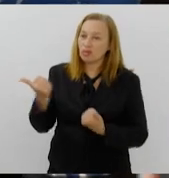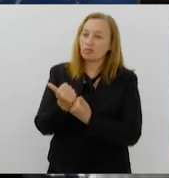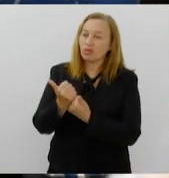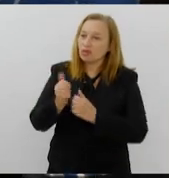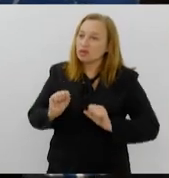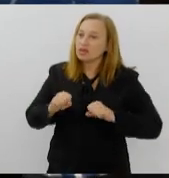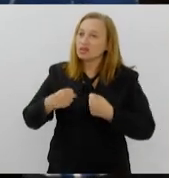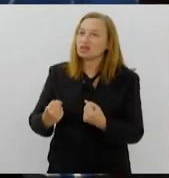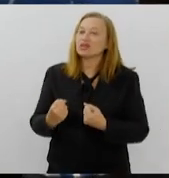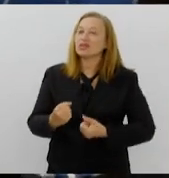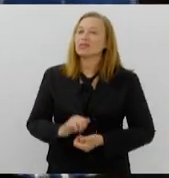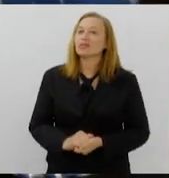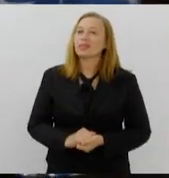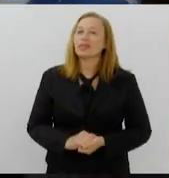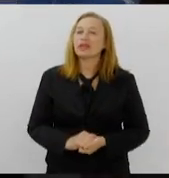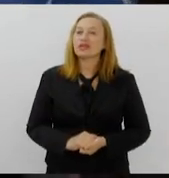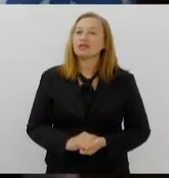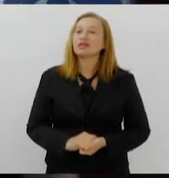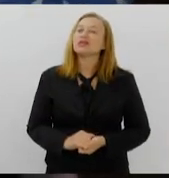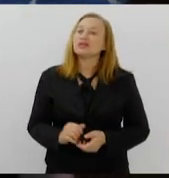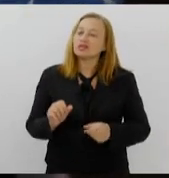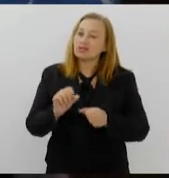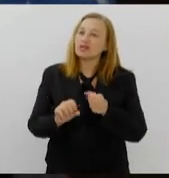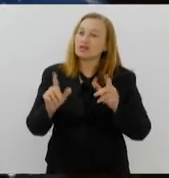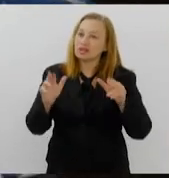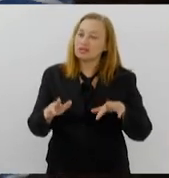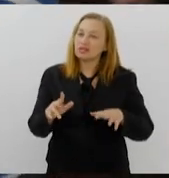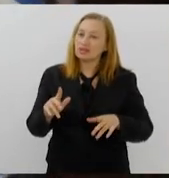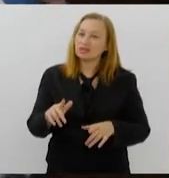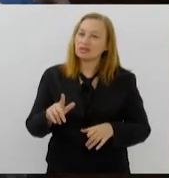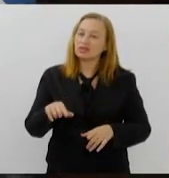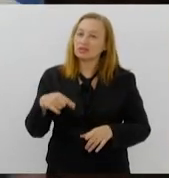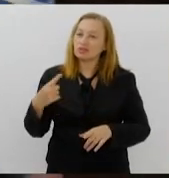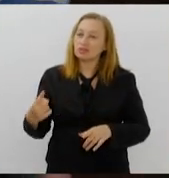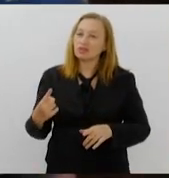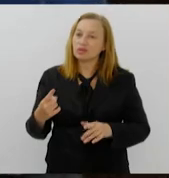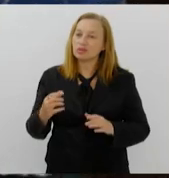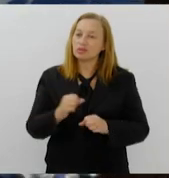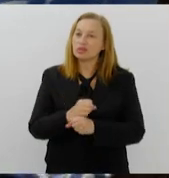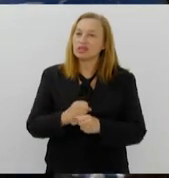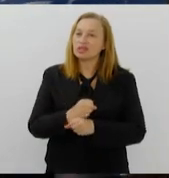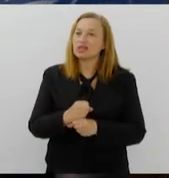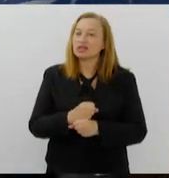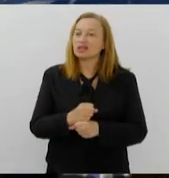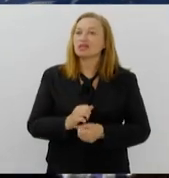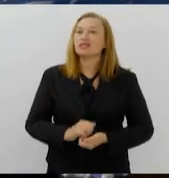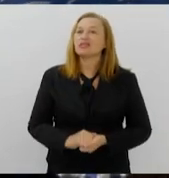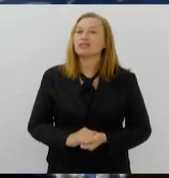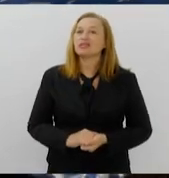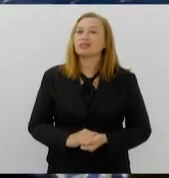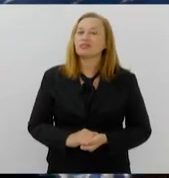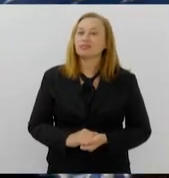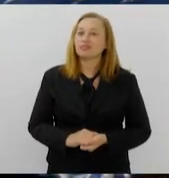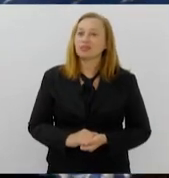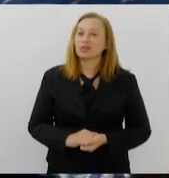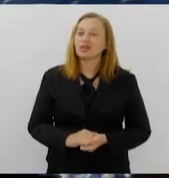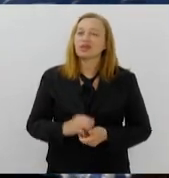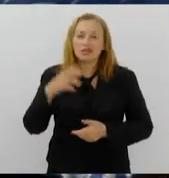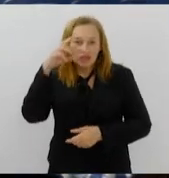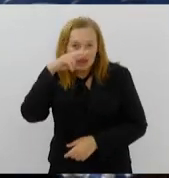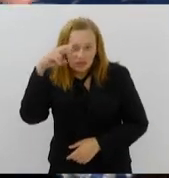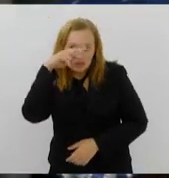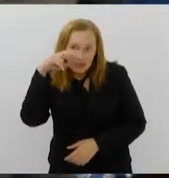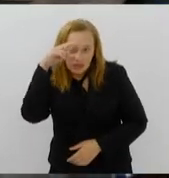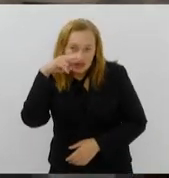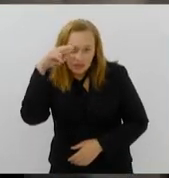empenho, nossa dedicação e que irão fazer a diferença nas próximas legislaturas. Irão ser a extensão dos nossos mandatos nas fiscalizações